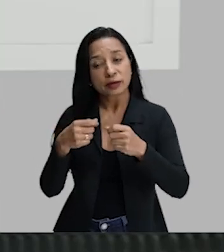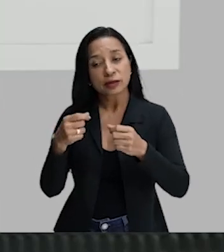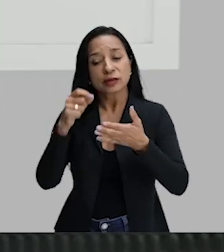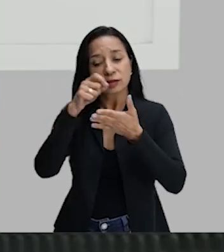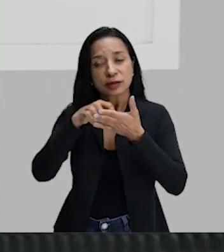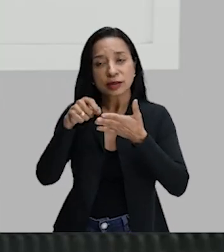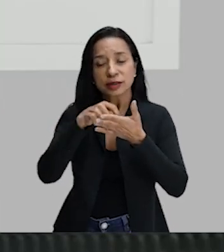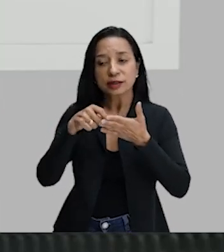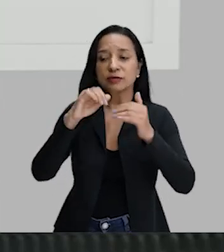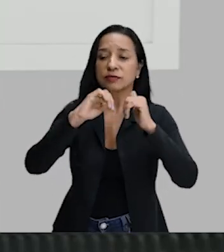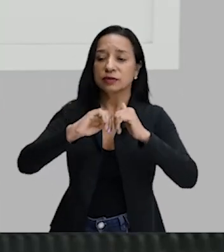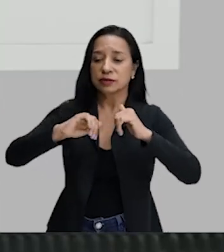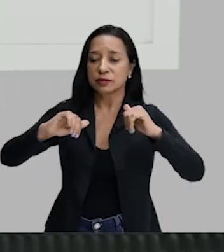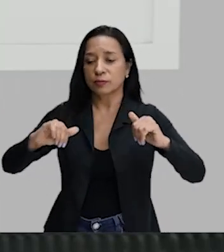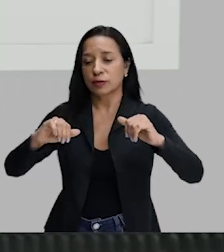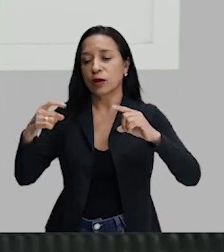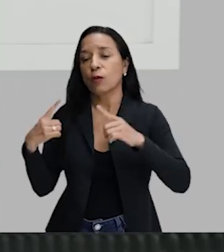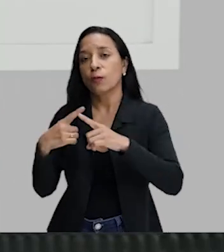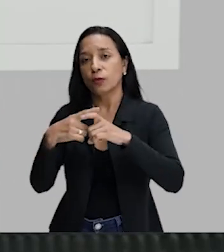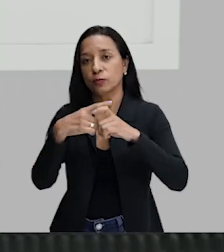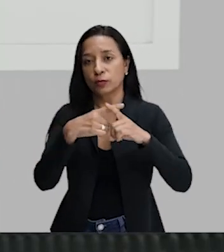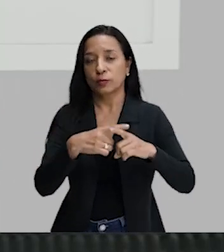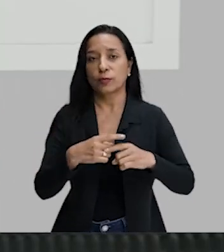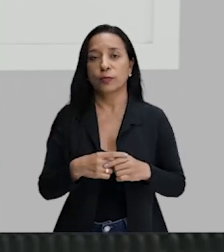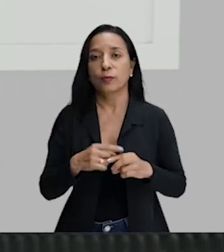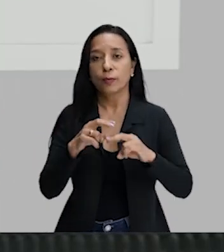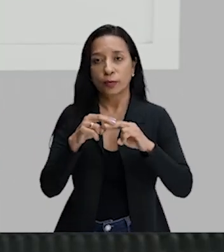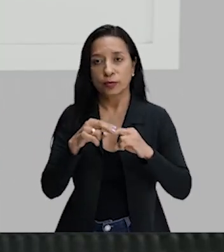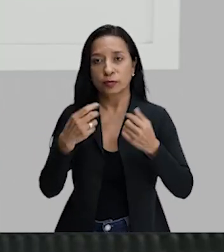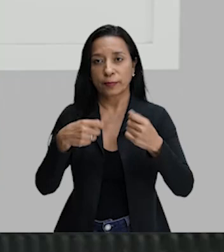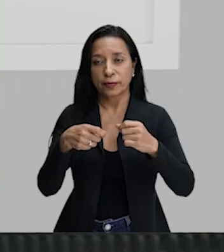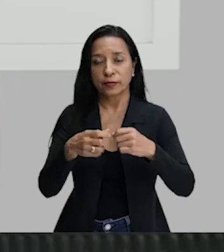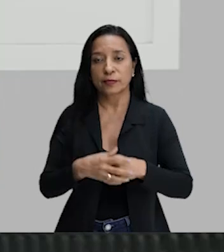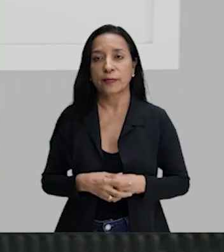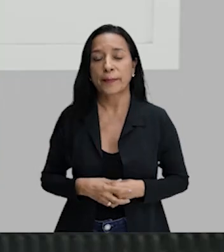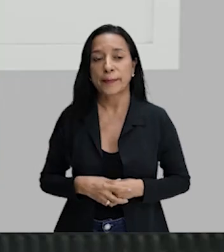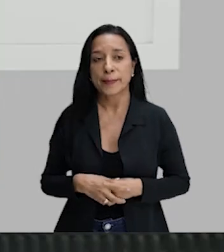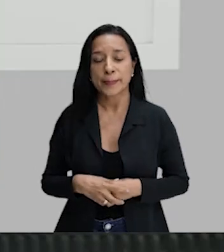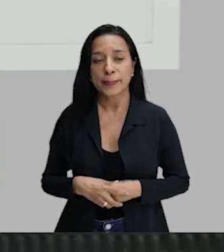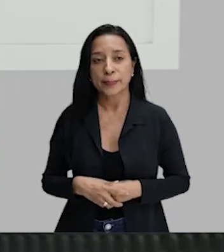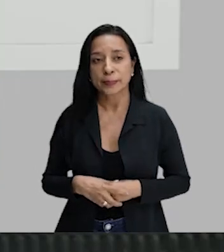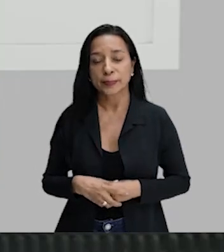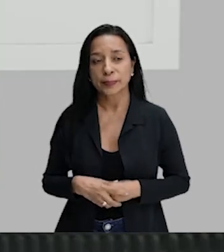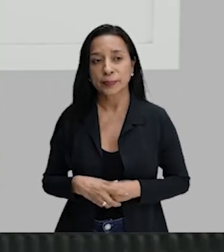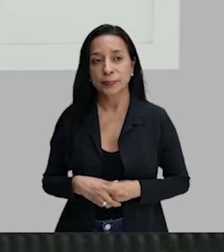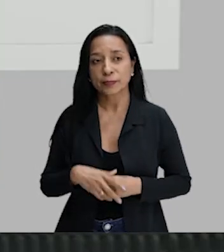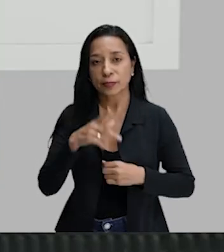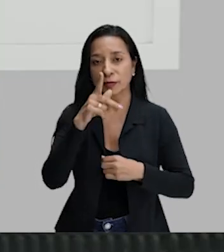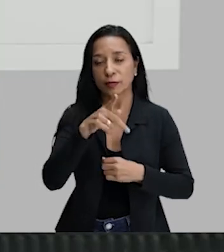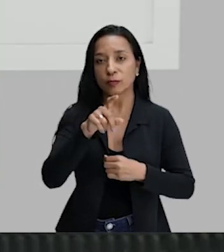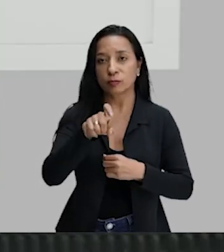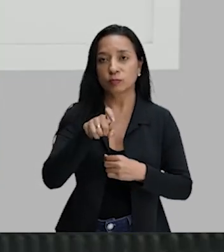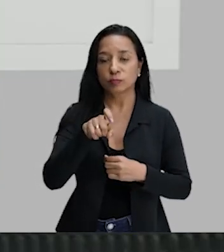Preciso decompor o polinômio. Então, nós vamos fazer o quê? O polinômio px